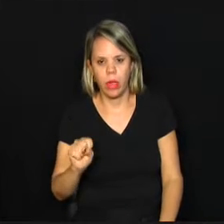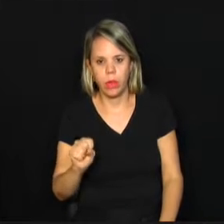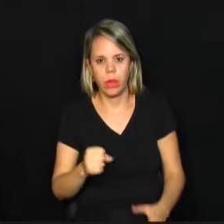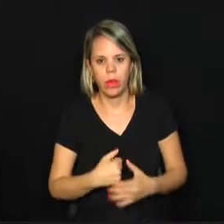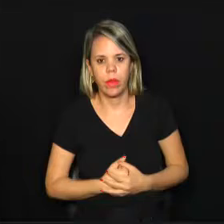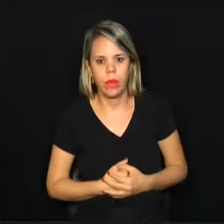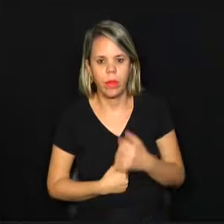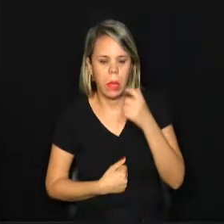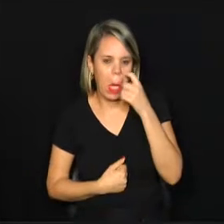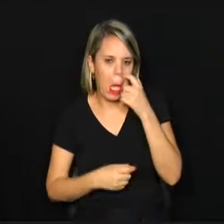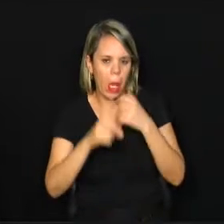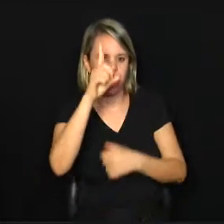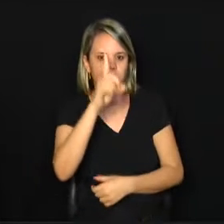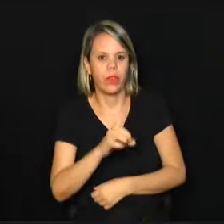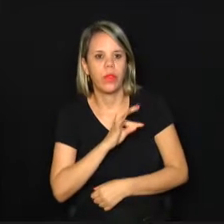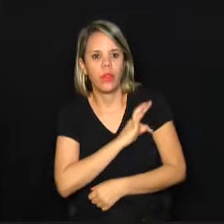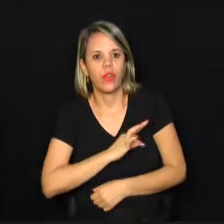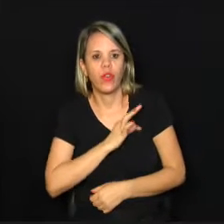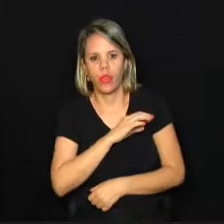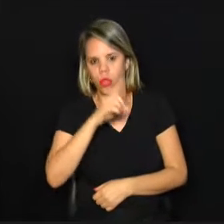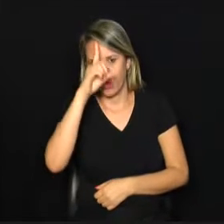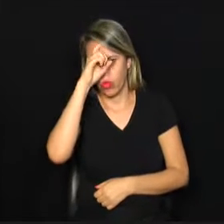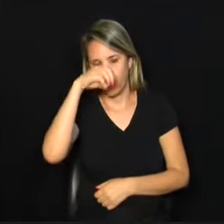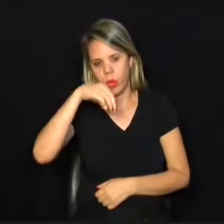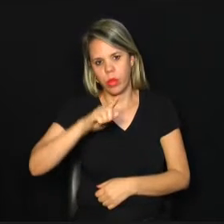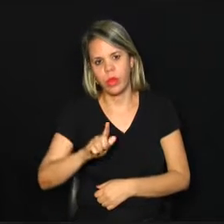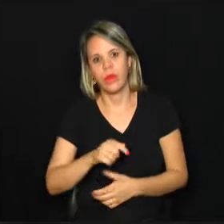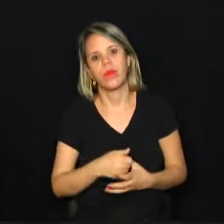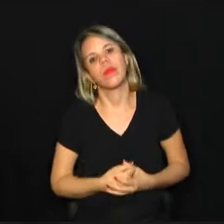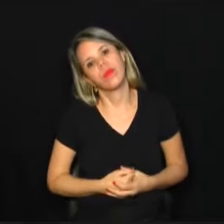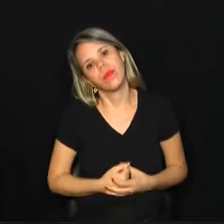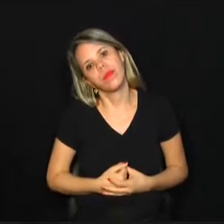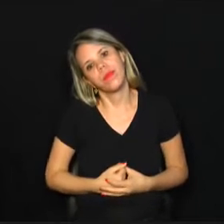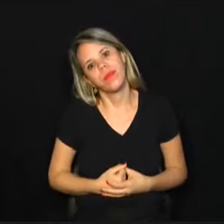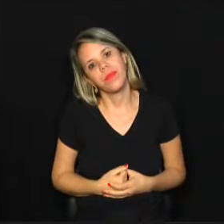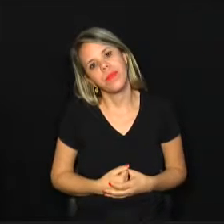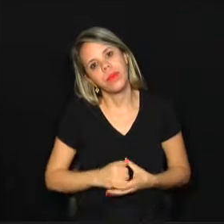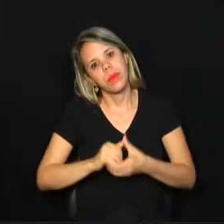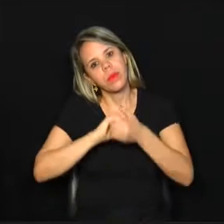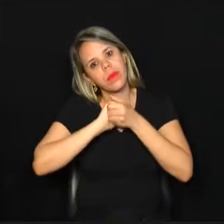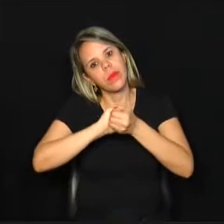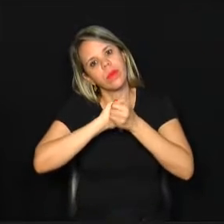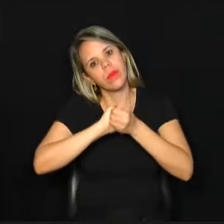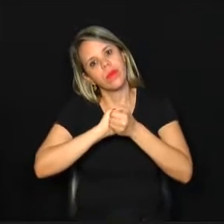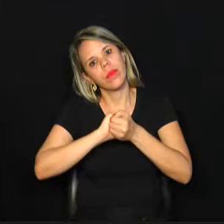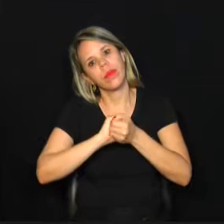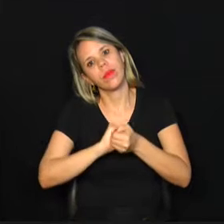Arca, diretor técnico do Hospital Dr. Mário Gatti. Cumprimentar